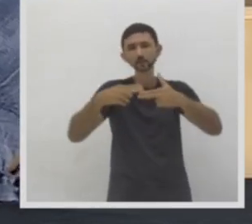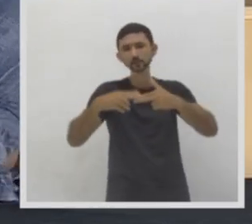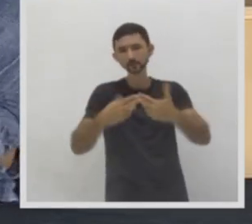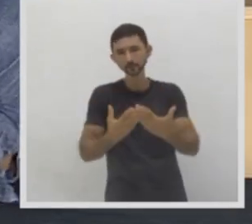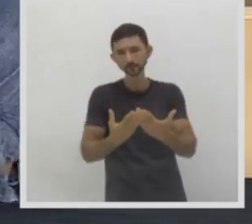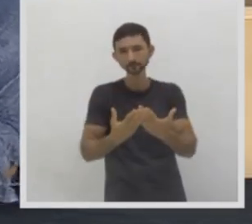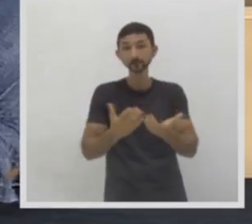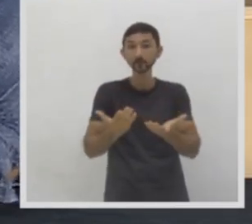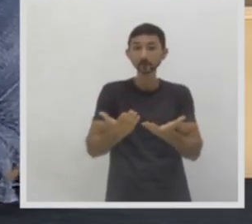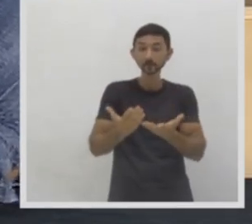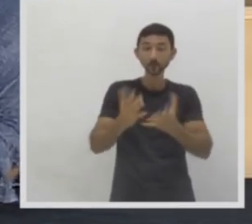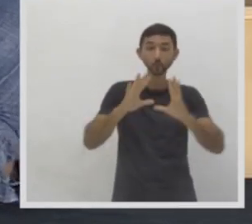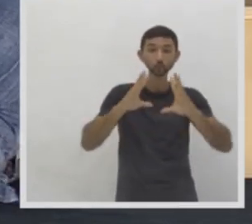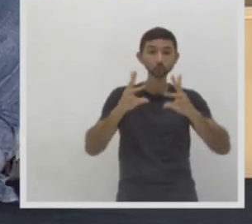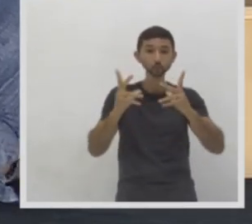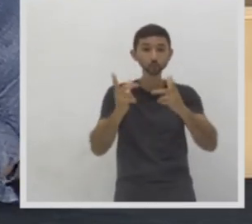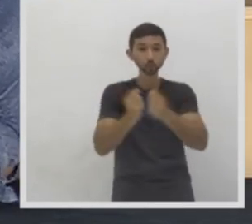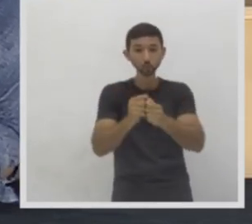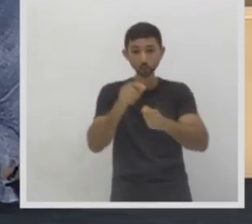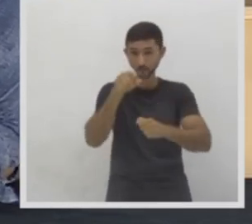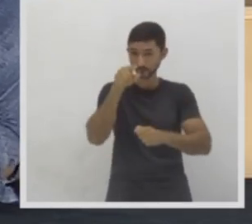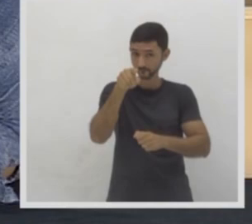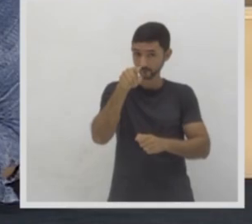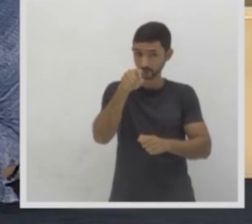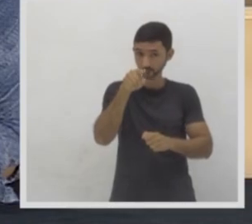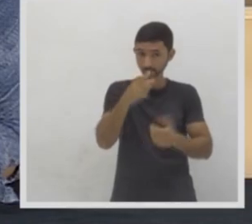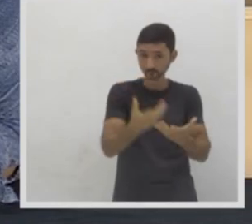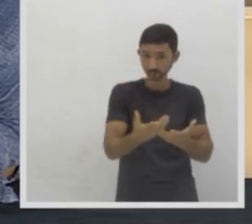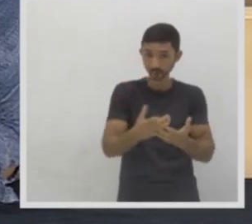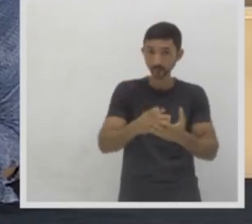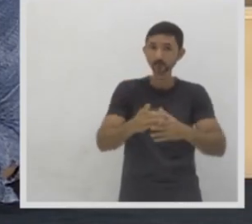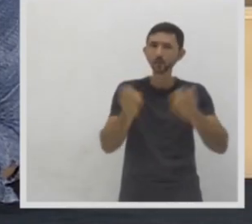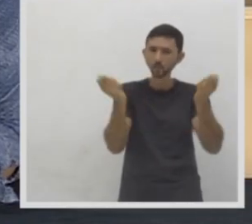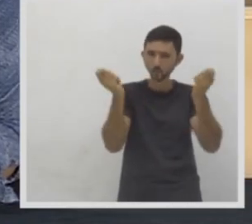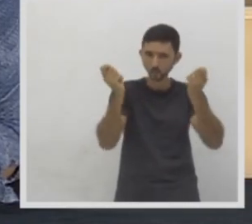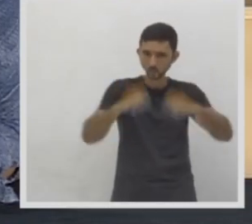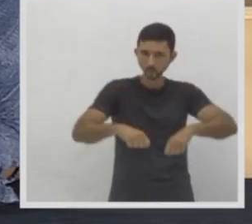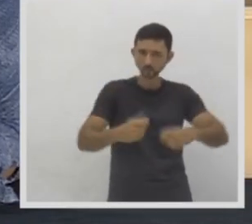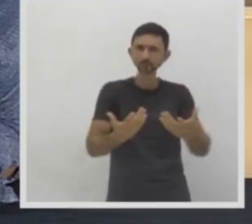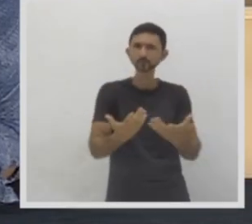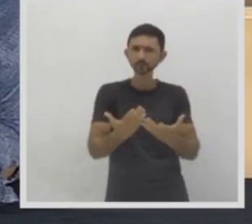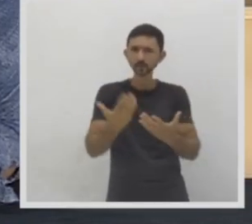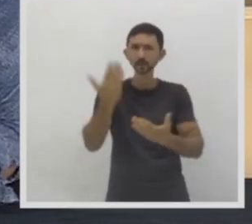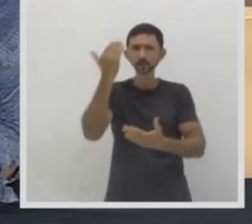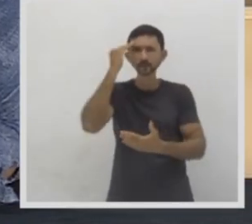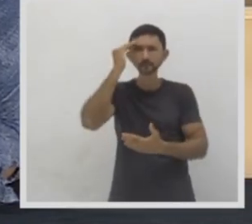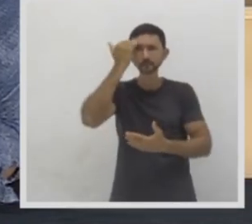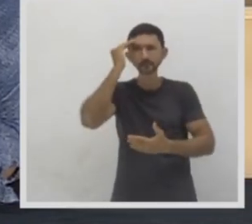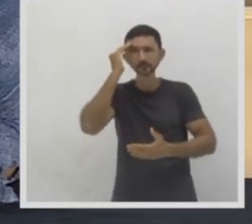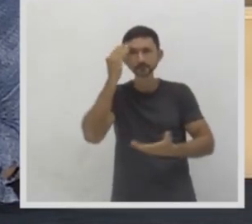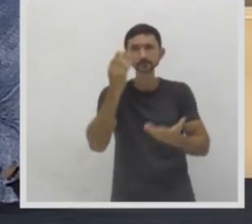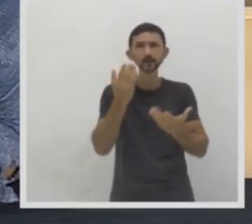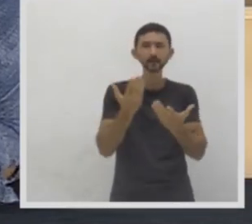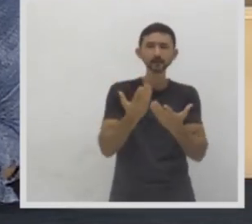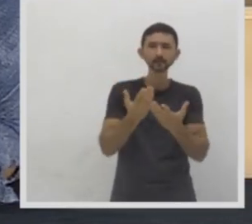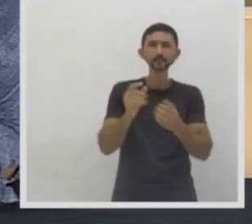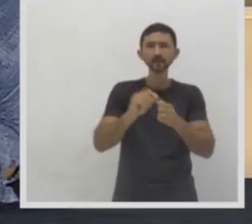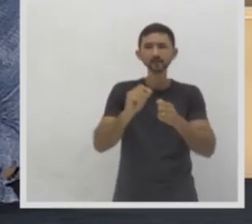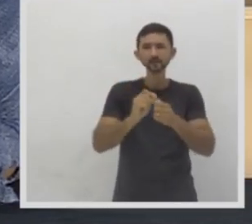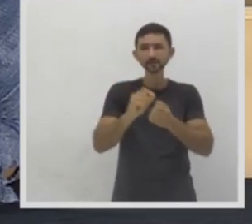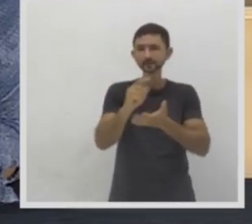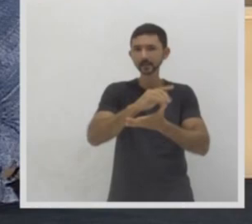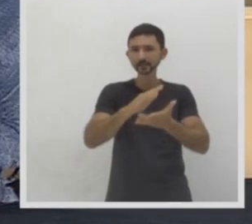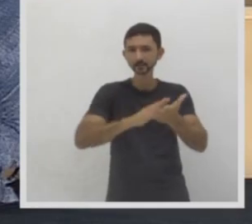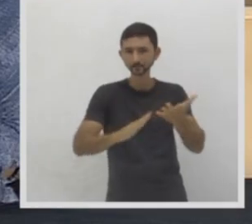Então, a partir de tudo isso, você é totalmente capaz de fazer essa atividade. Quando